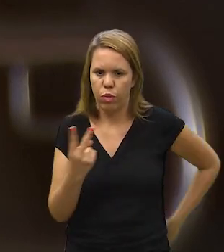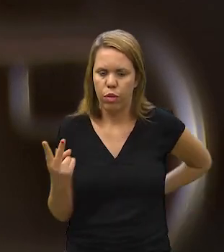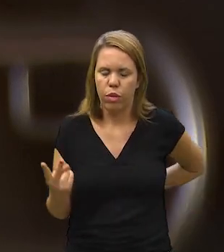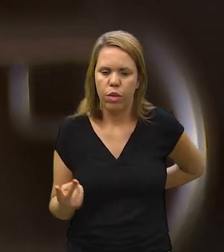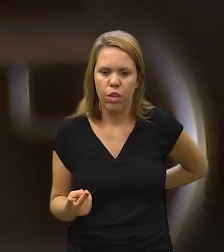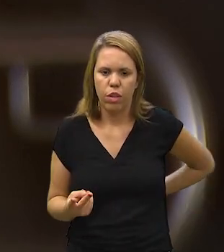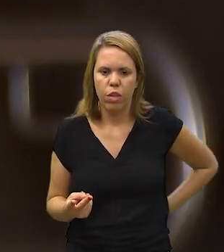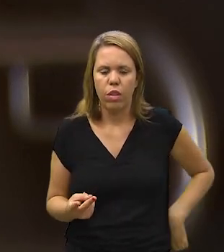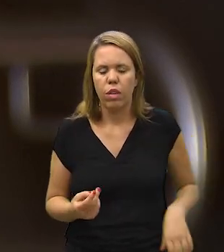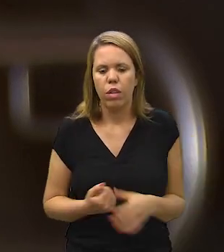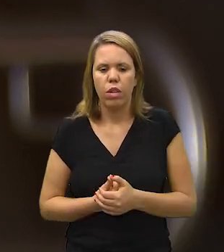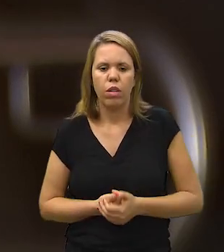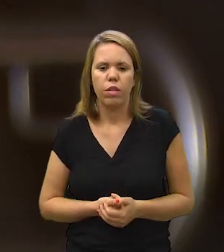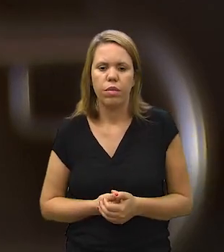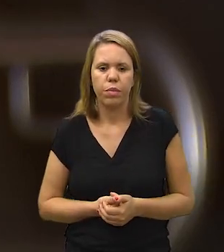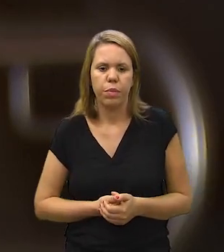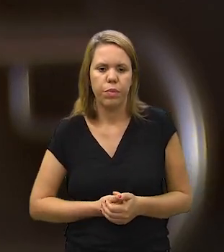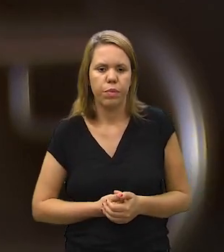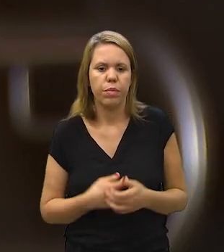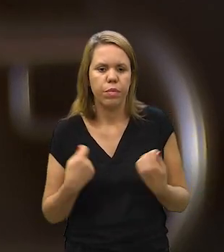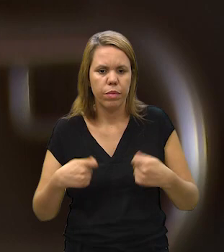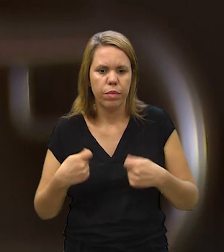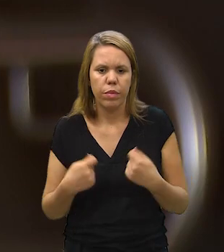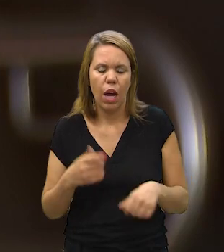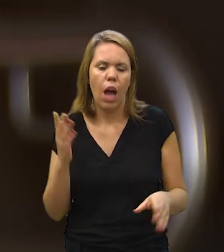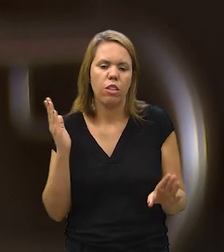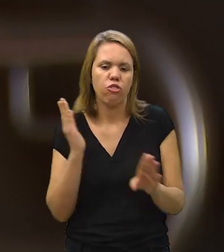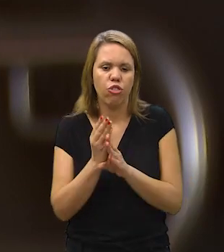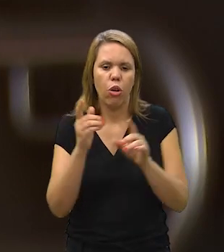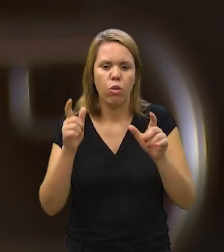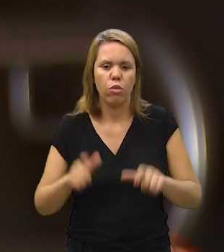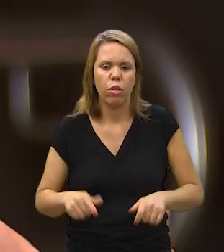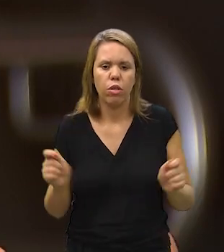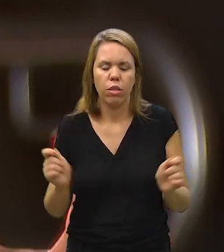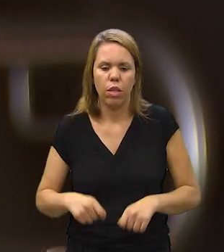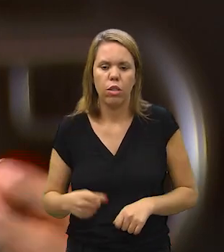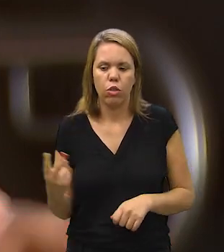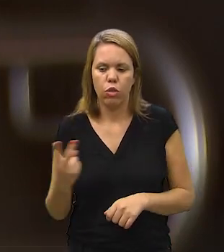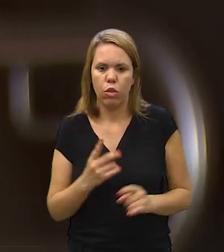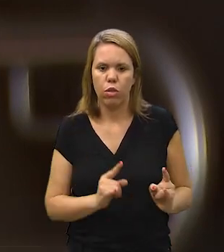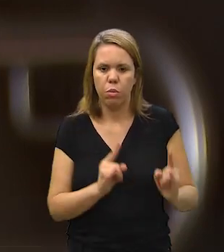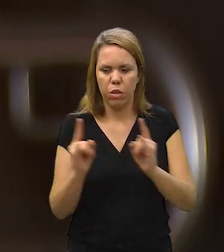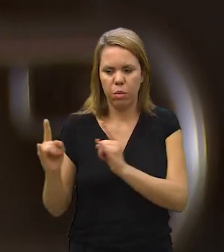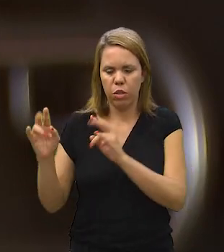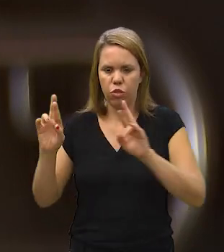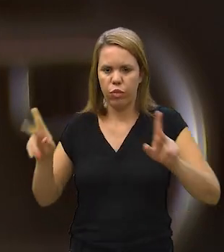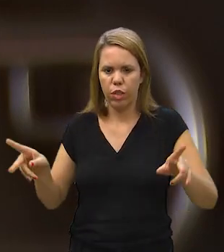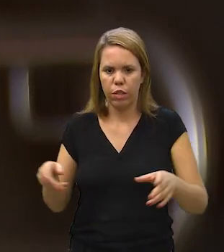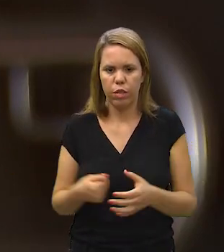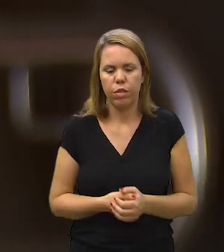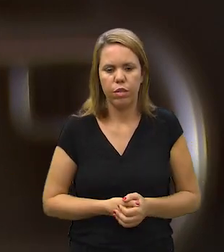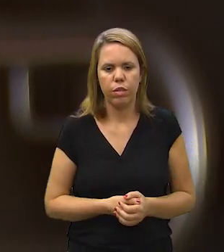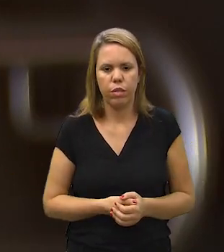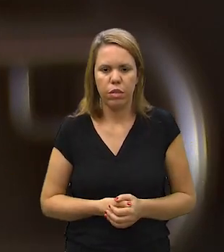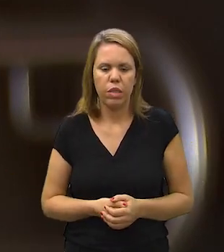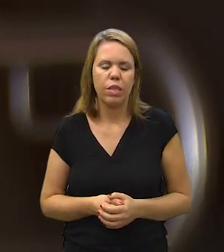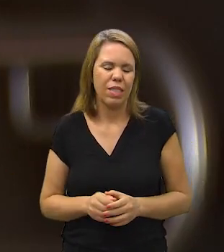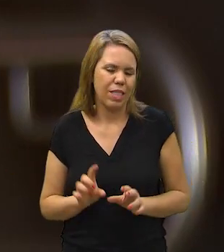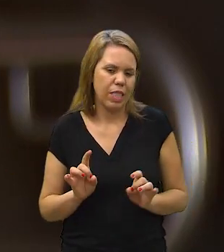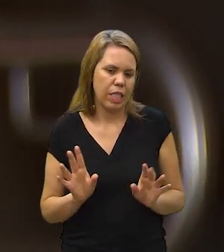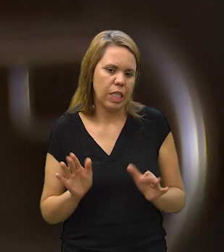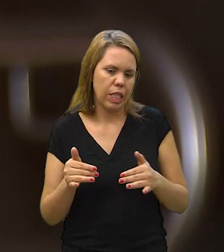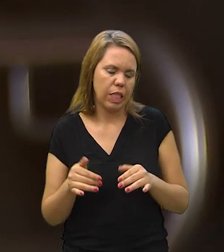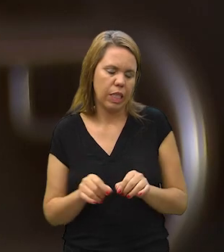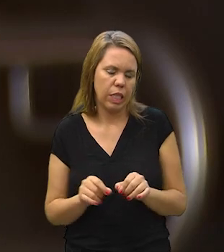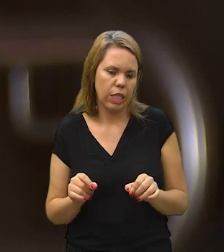não contando muito da história, mas são 2 vizinhos. Então a gente precisava achar uma locação que desse para montar 2 apartamentos diferentes. Então era bem